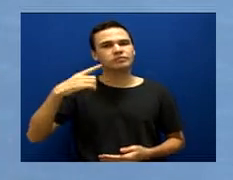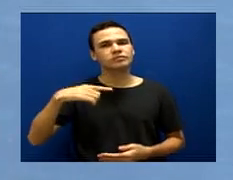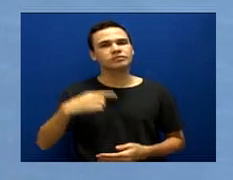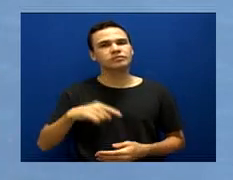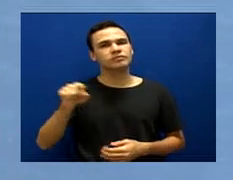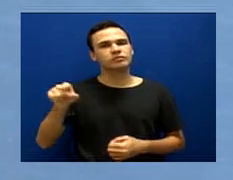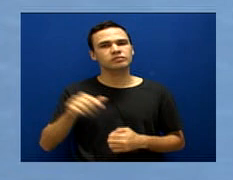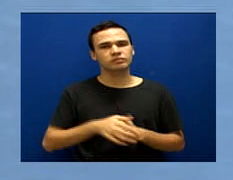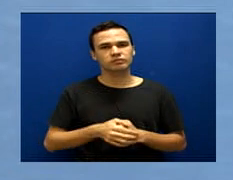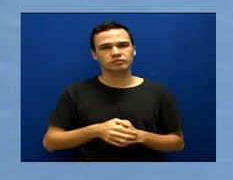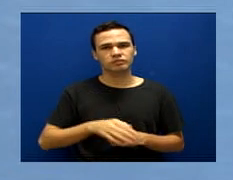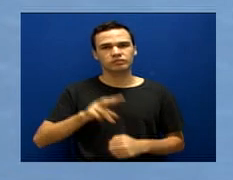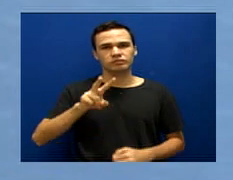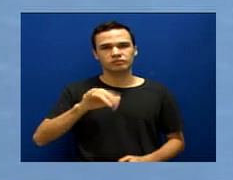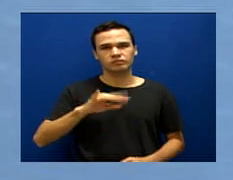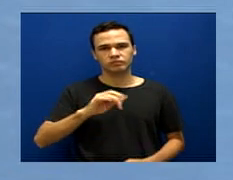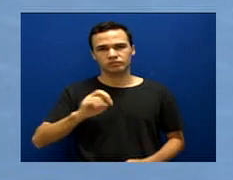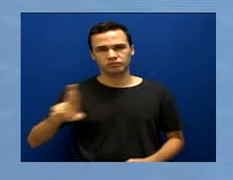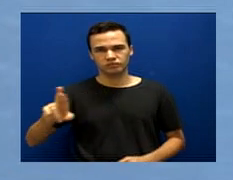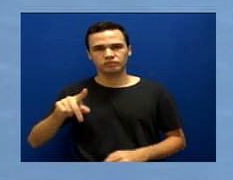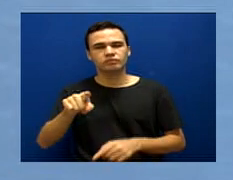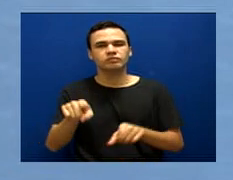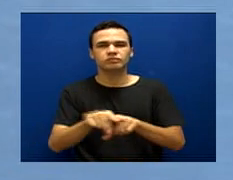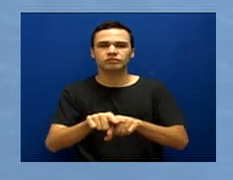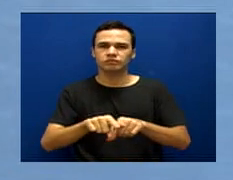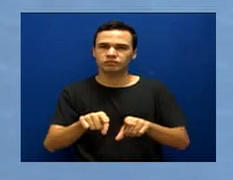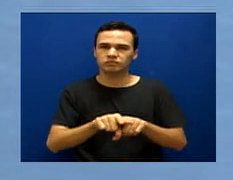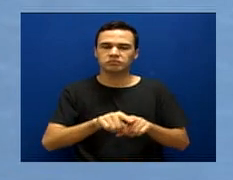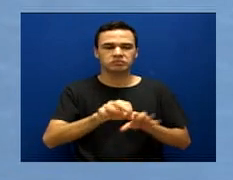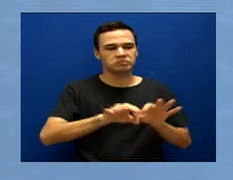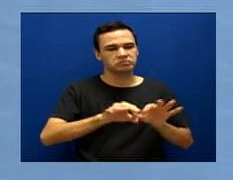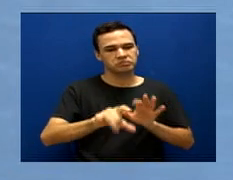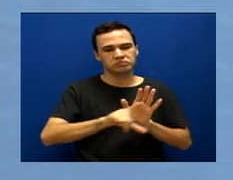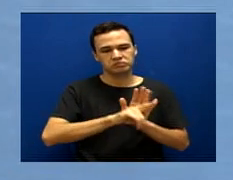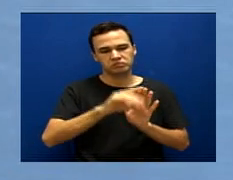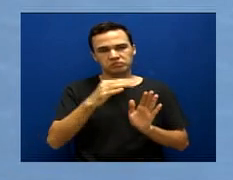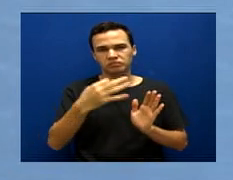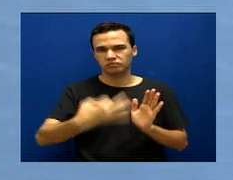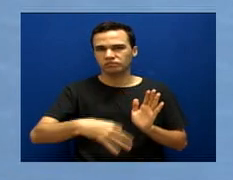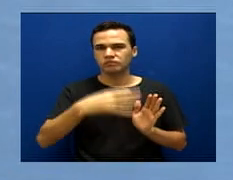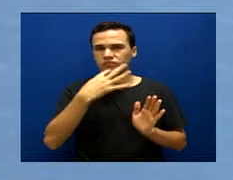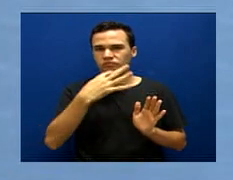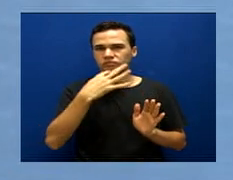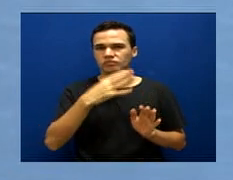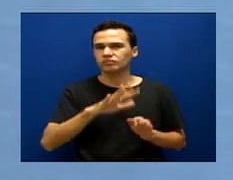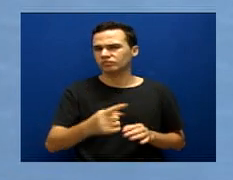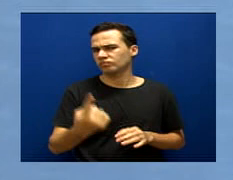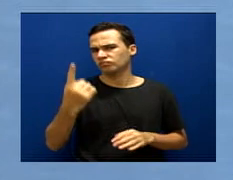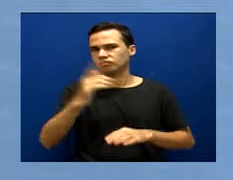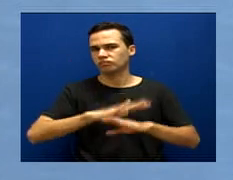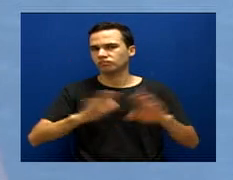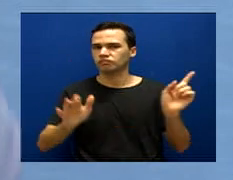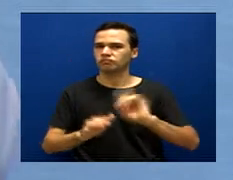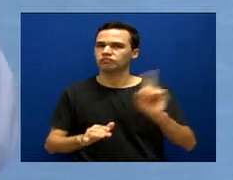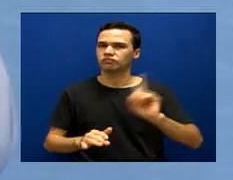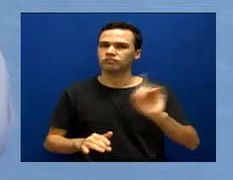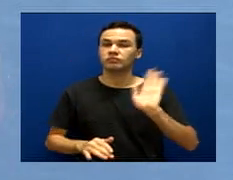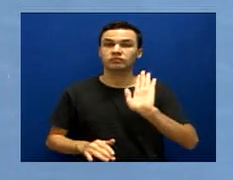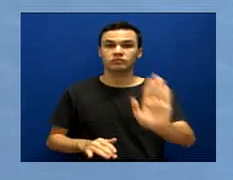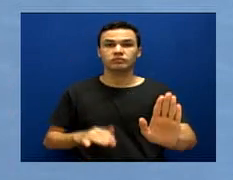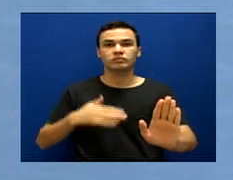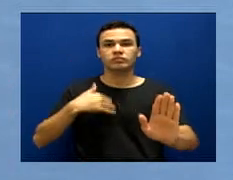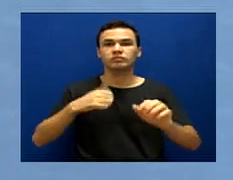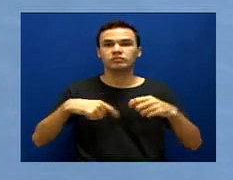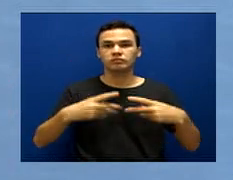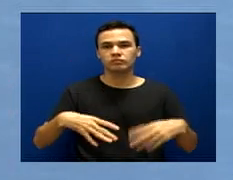dizer, deputado Vitor Lippe, né? Com uma formação legal, enfim, não é único, não, claro que vocês sabem que não é único, né? Mas